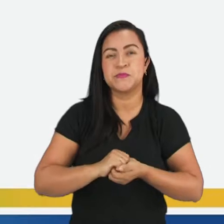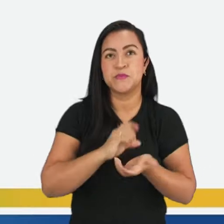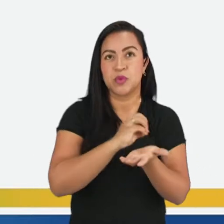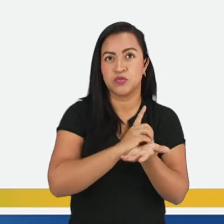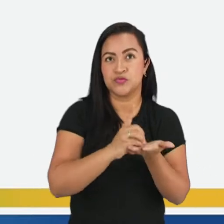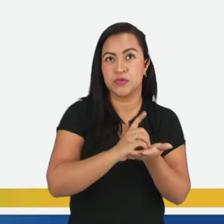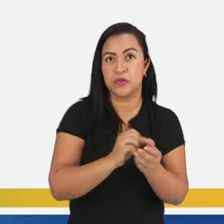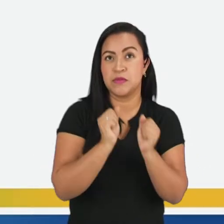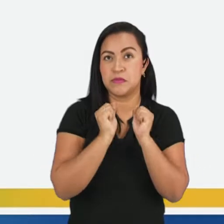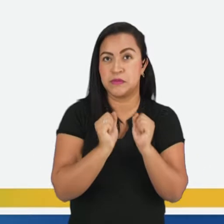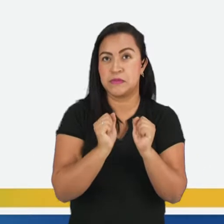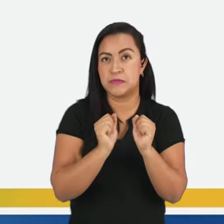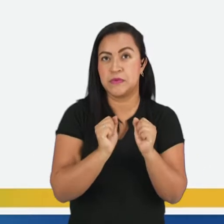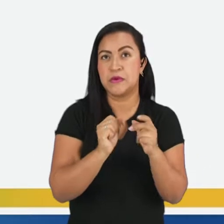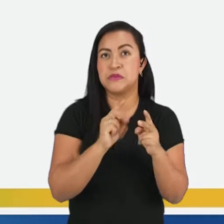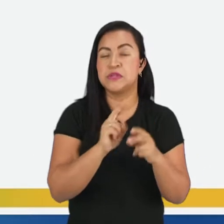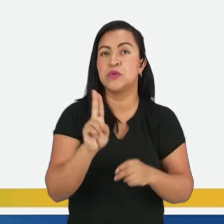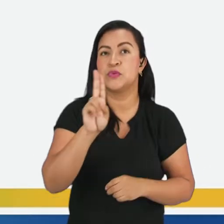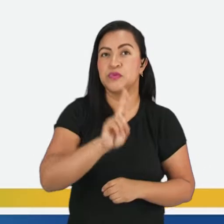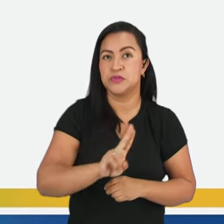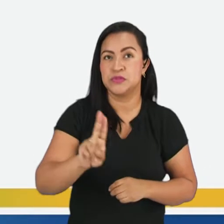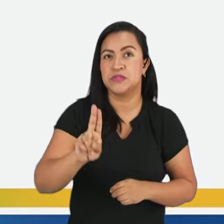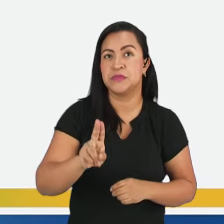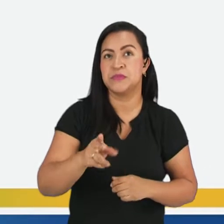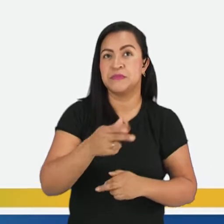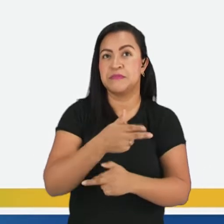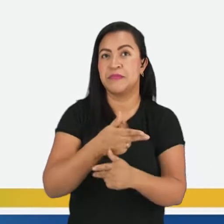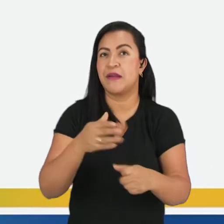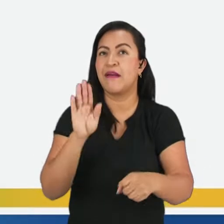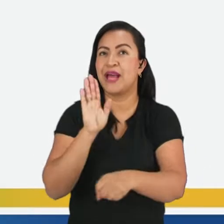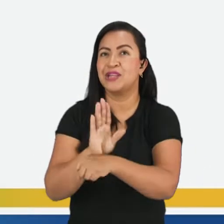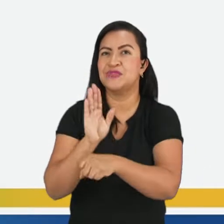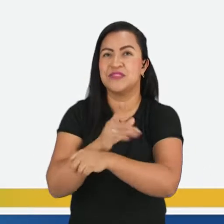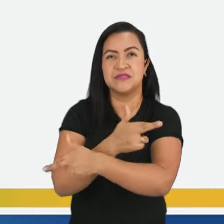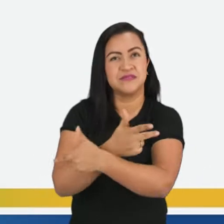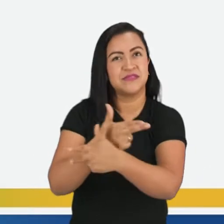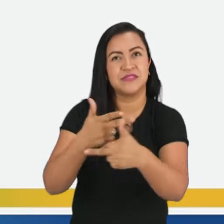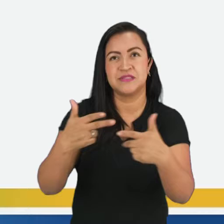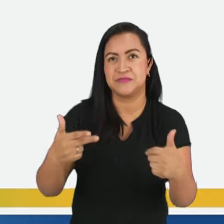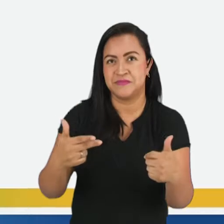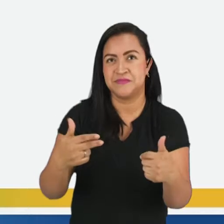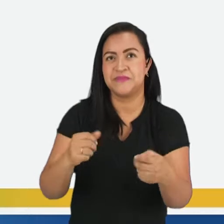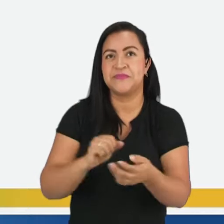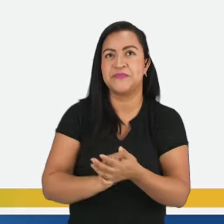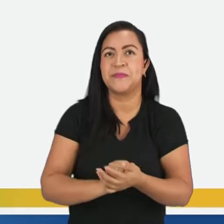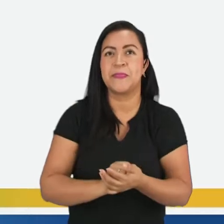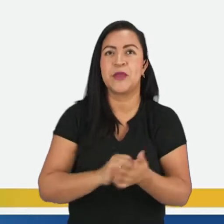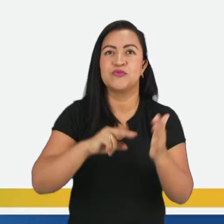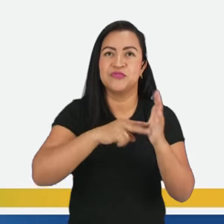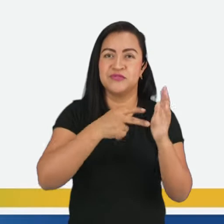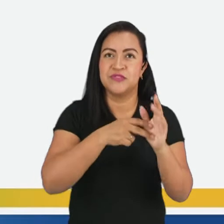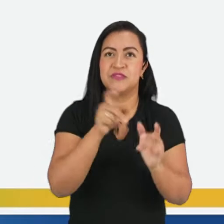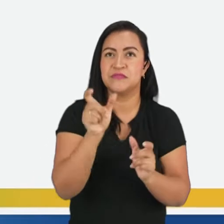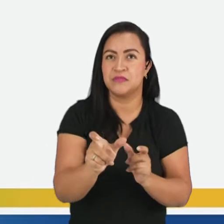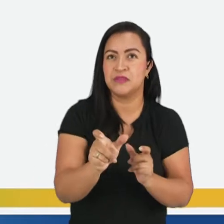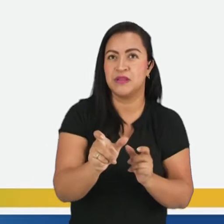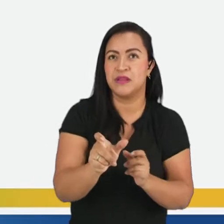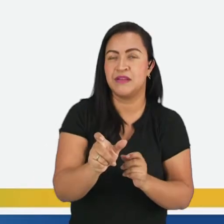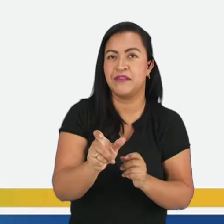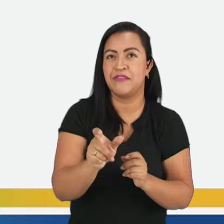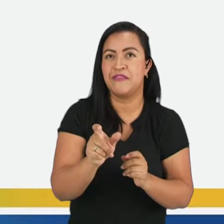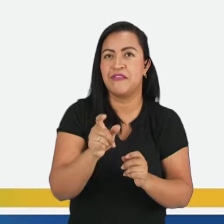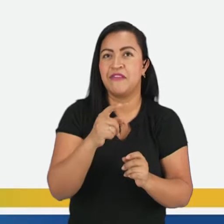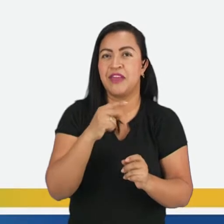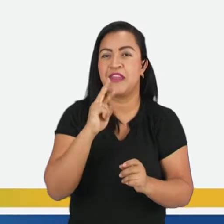pode ser utilizado para atender às diversas necessidades. Traz o significado das palavras e resolve dúvidas sobre como escrevê-las